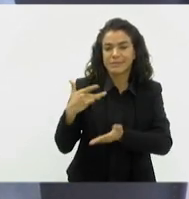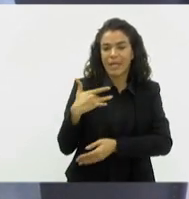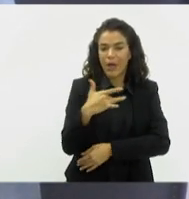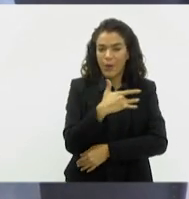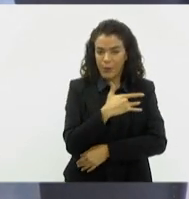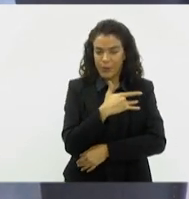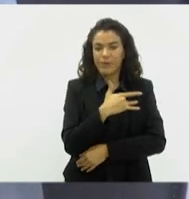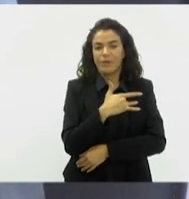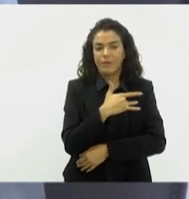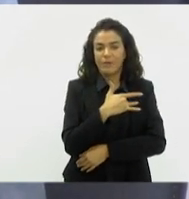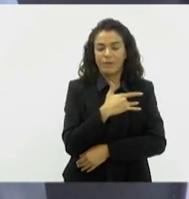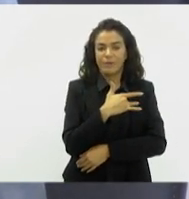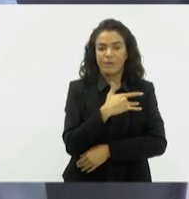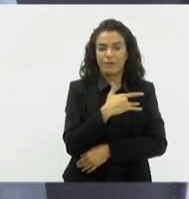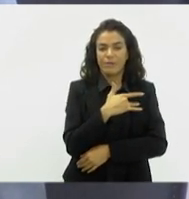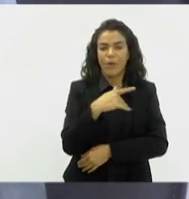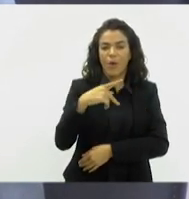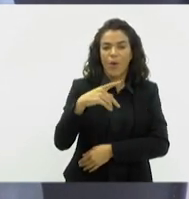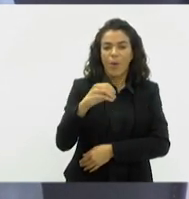Guilherme Taylor.